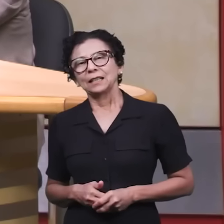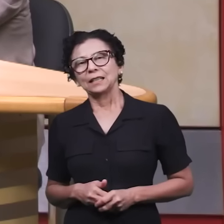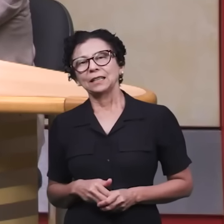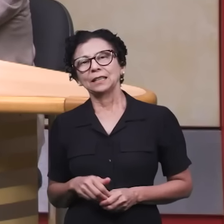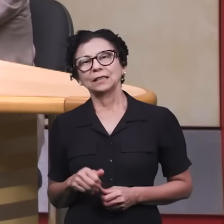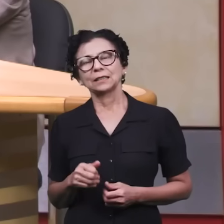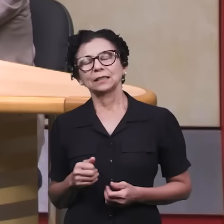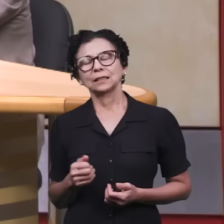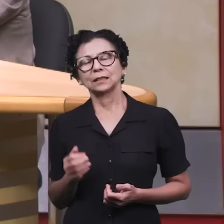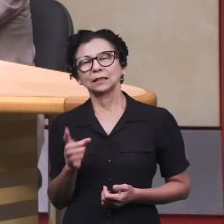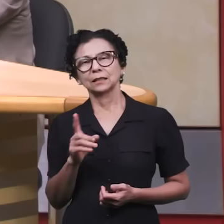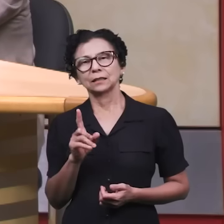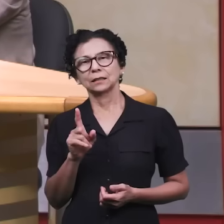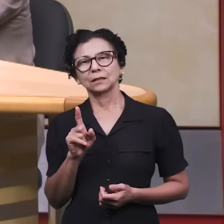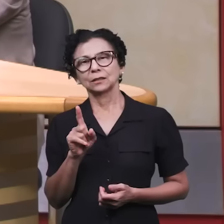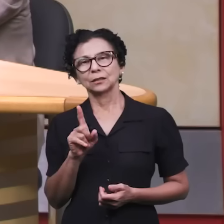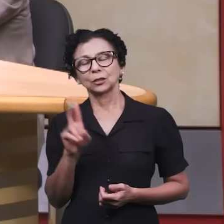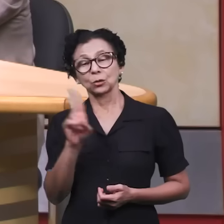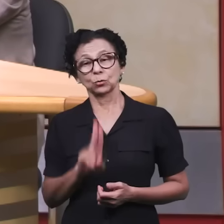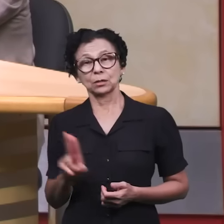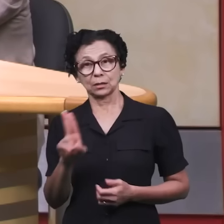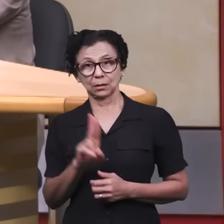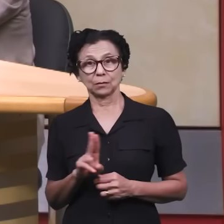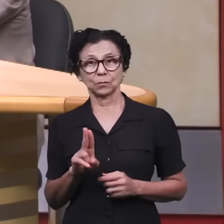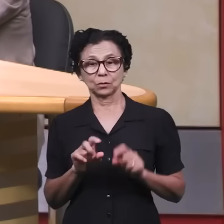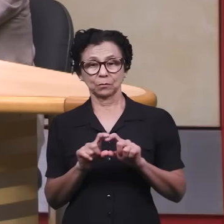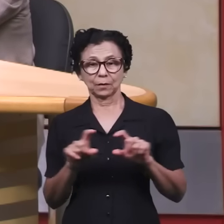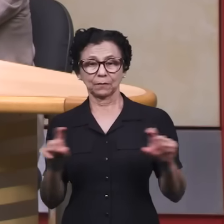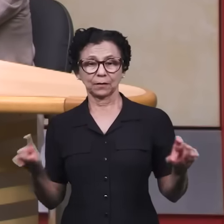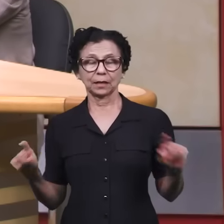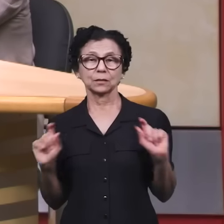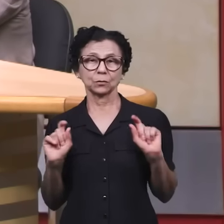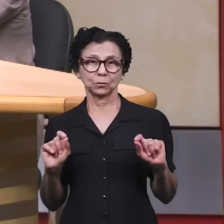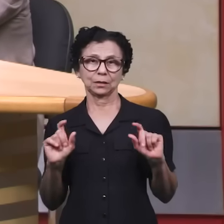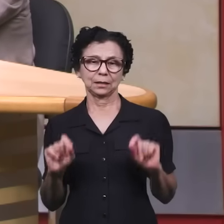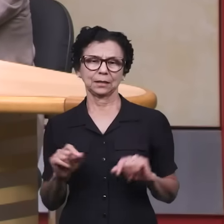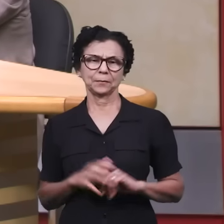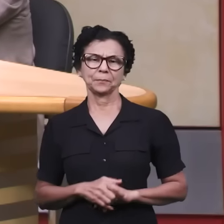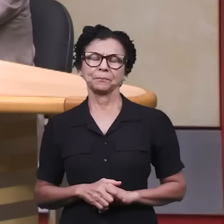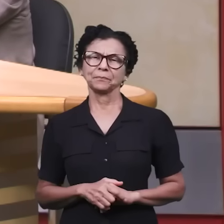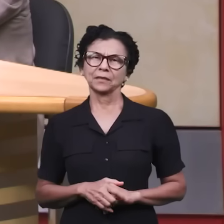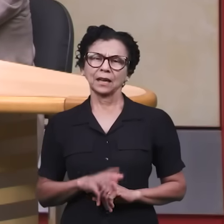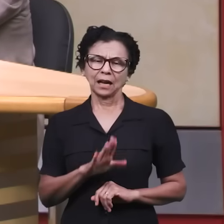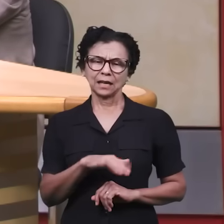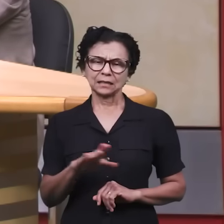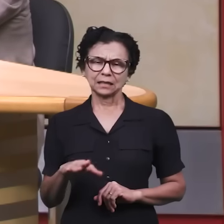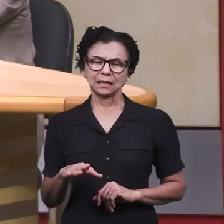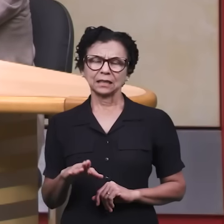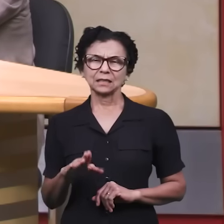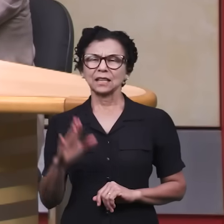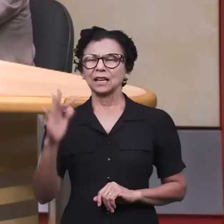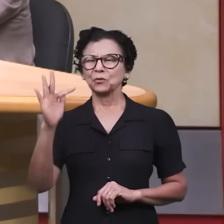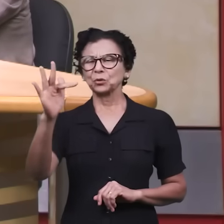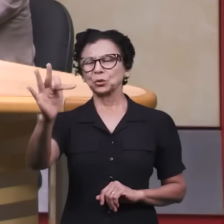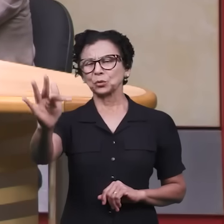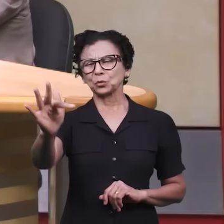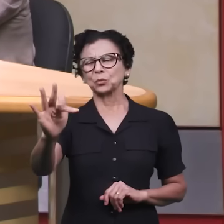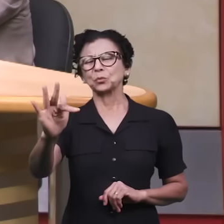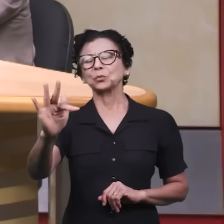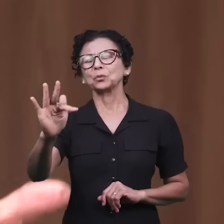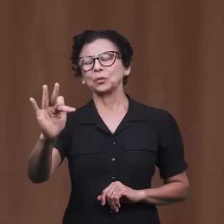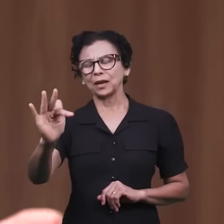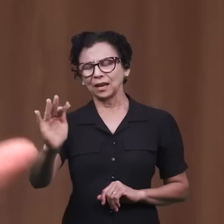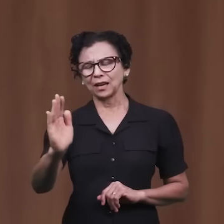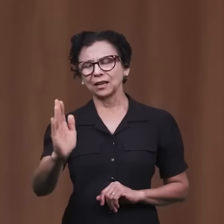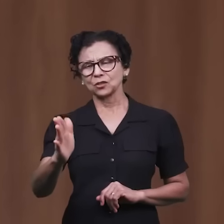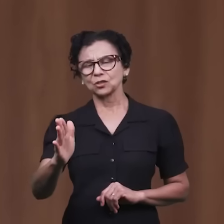uma expressão nossa que nós usamos sempre com relação a crianças, que as nossas crianças, elas não são a igreja do futuro, elas são